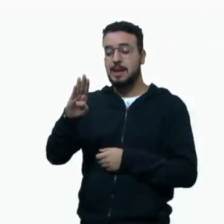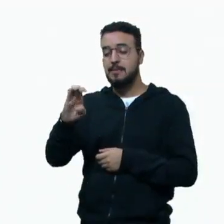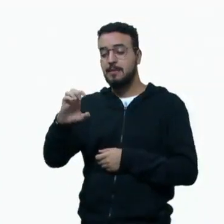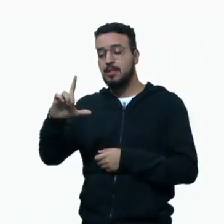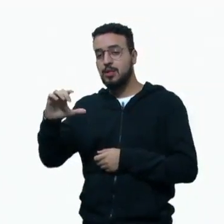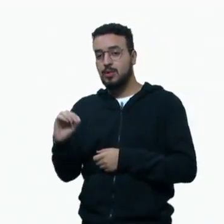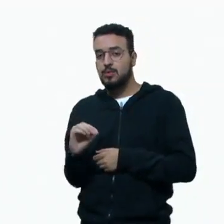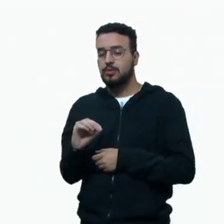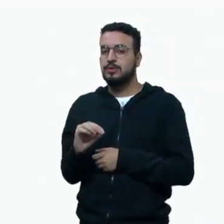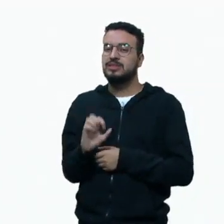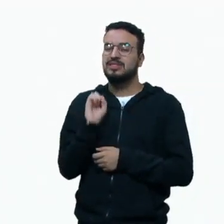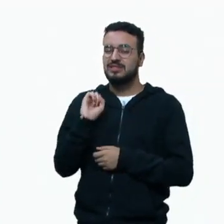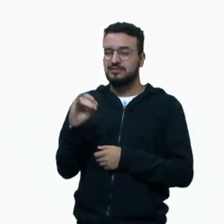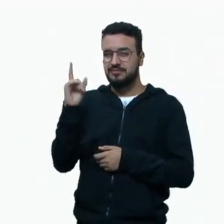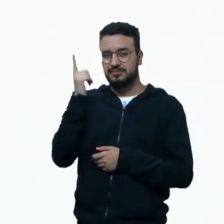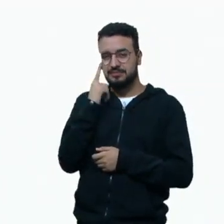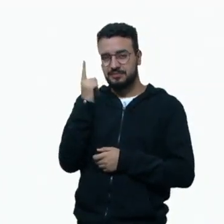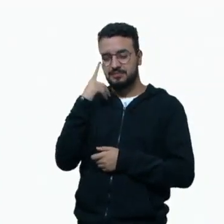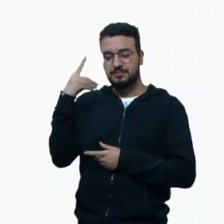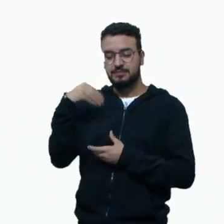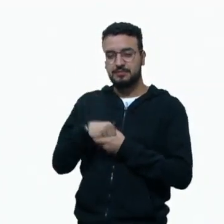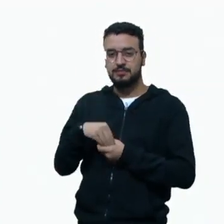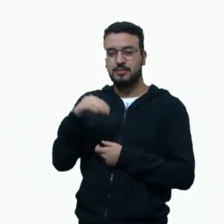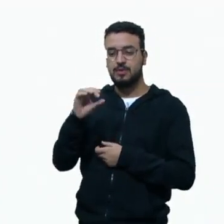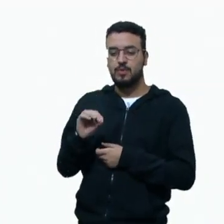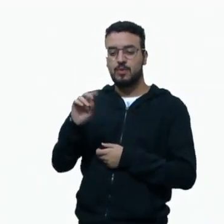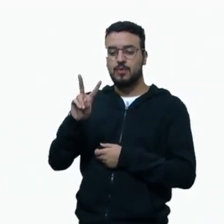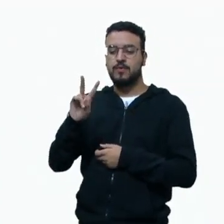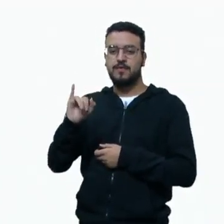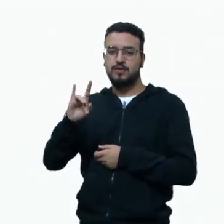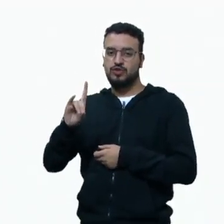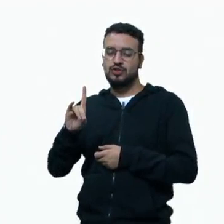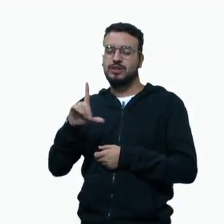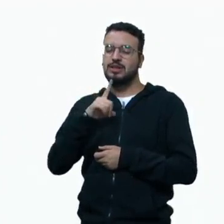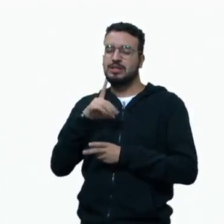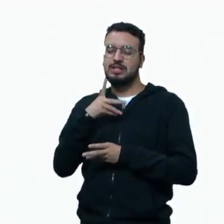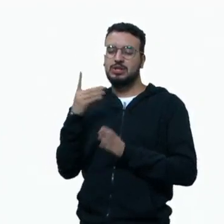até na base óvide, ele está um pouco escondido, tá? Então